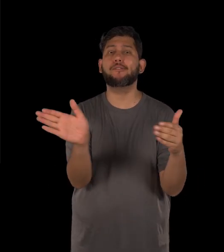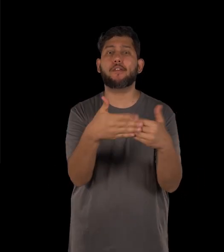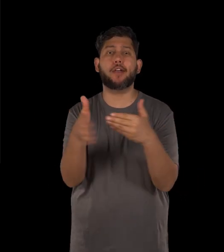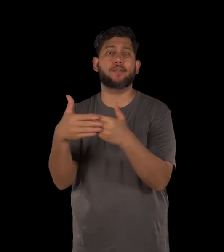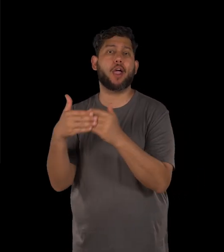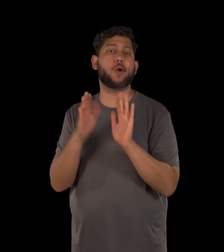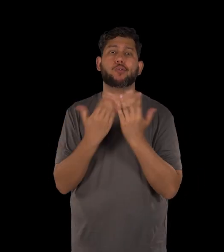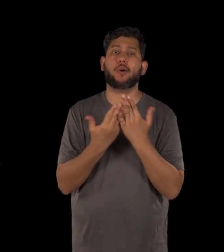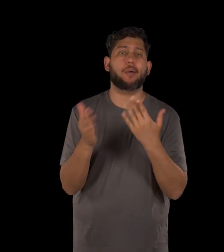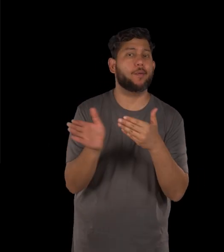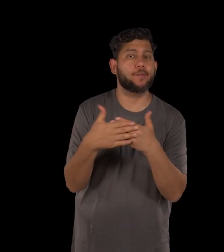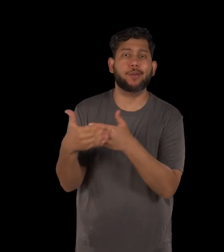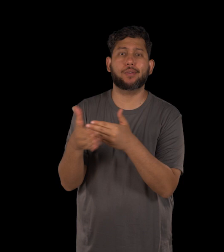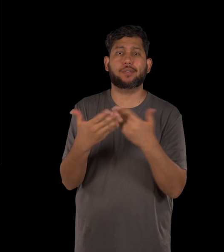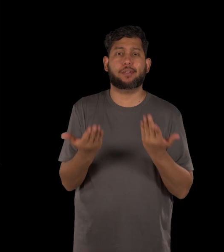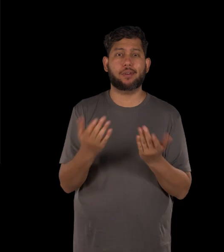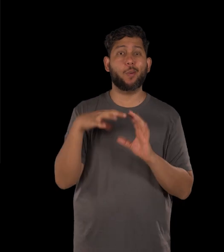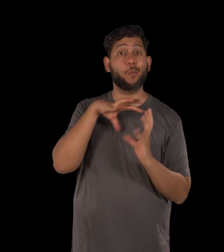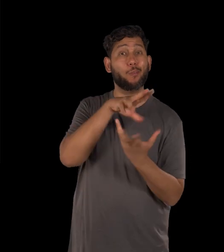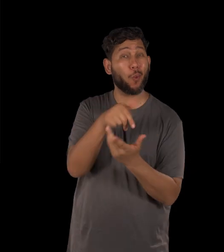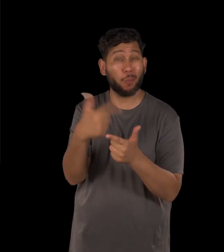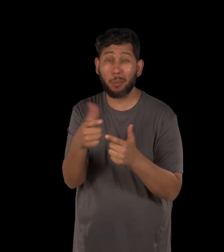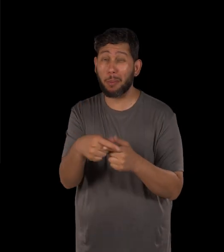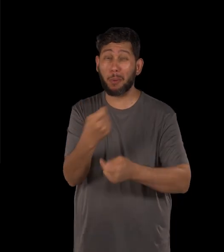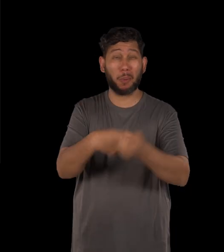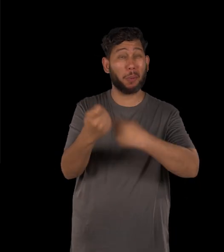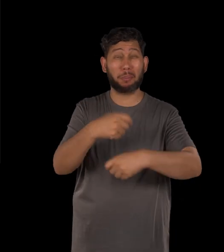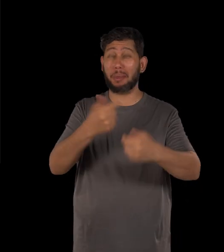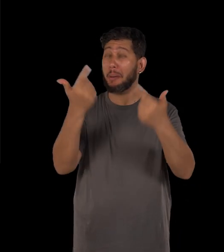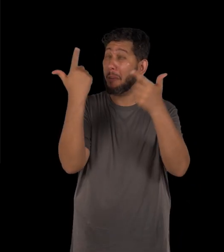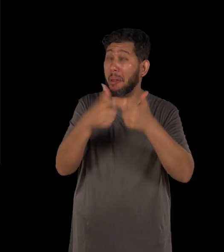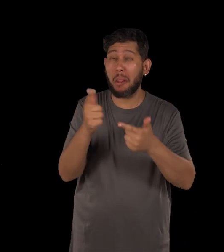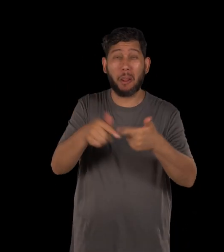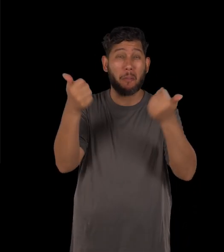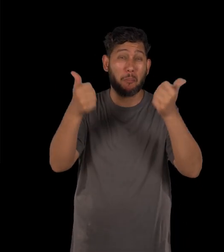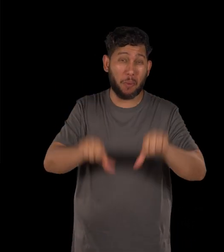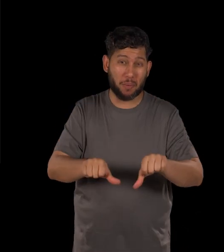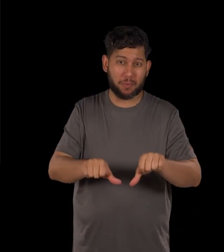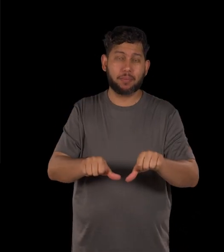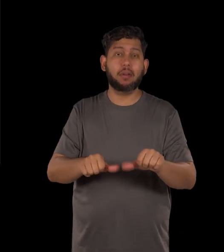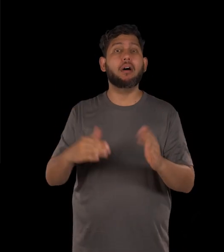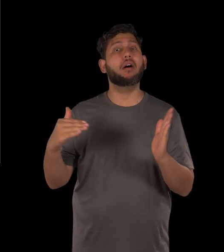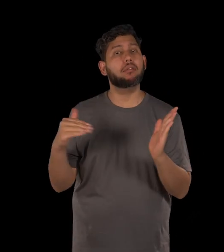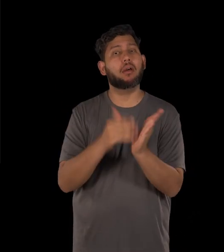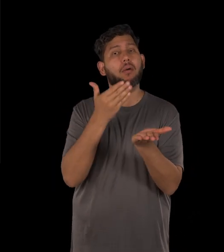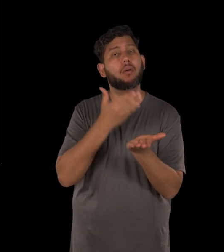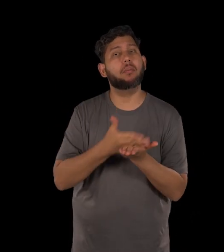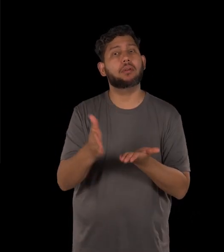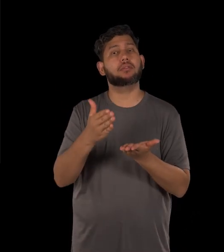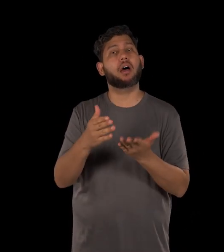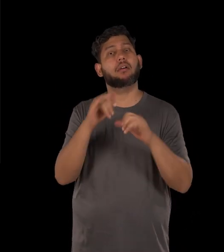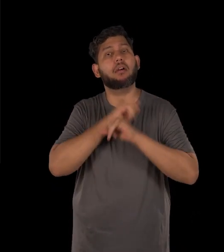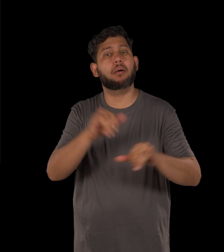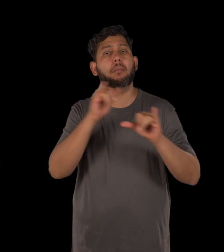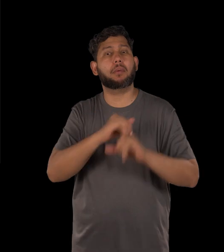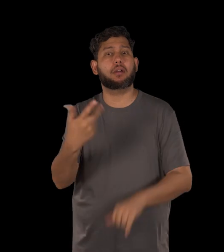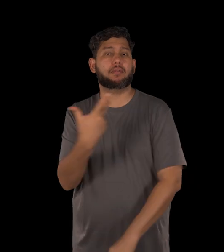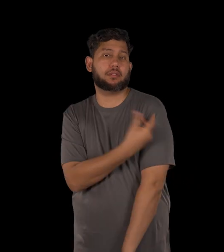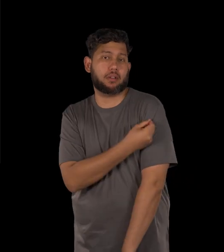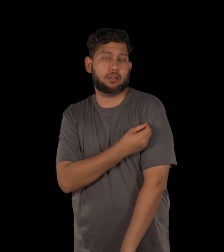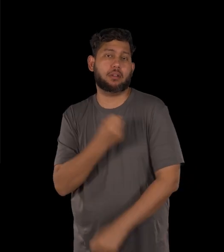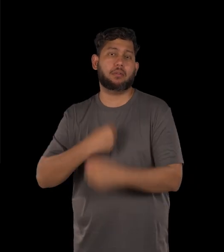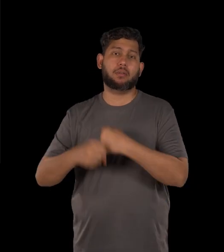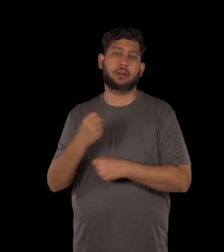essenciais, e a economia mundial entrou em colapso. Isso se arrastou até o início das campanhas de vacinação, em julho